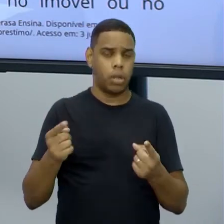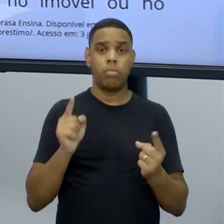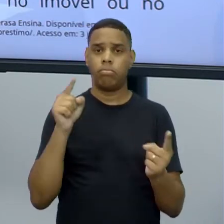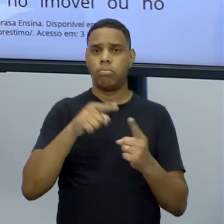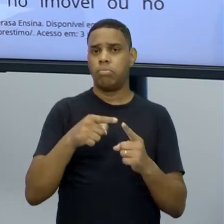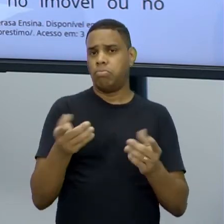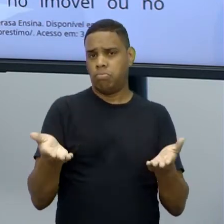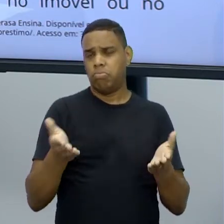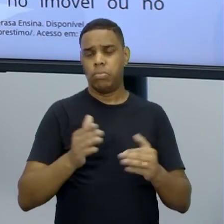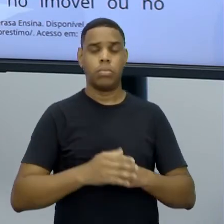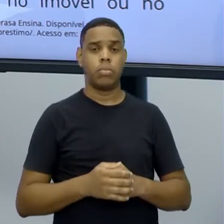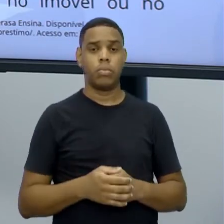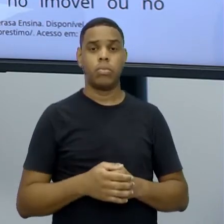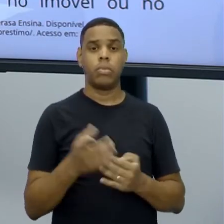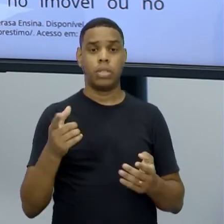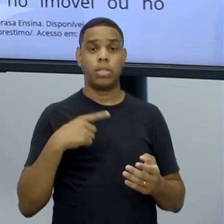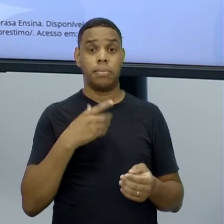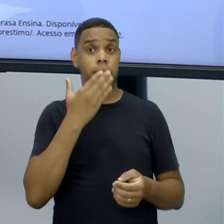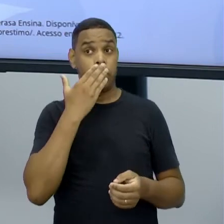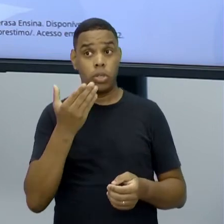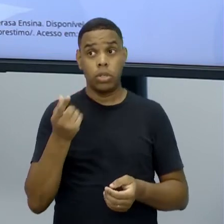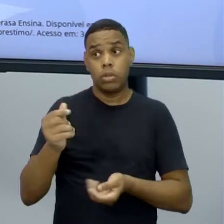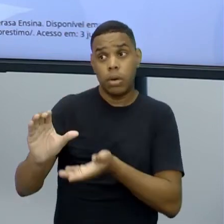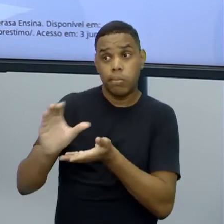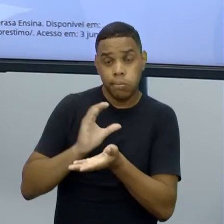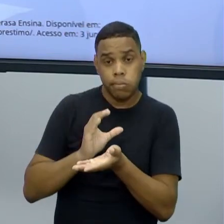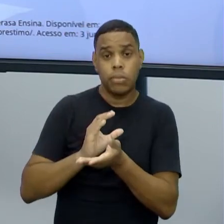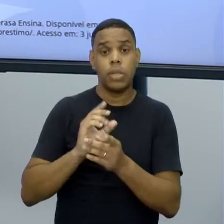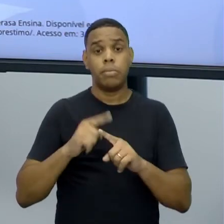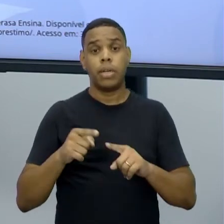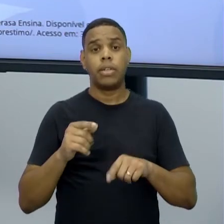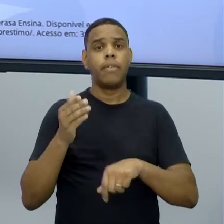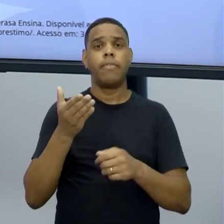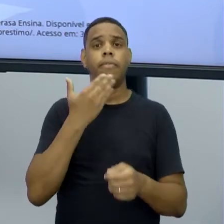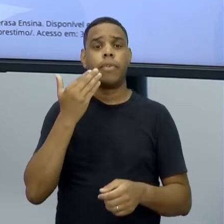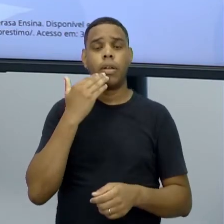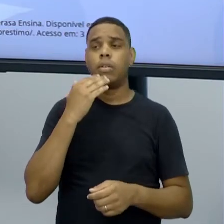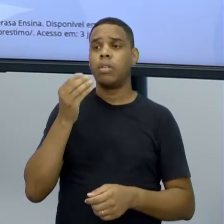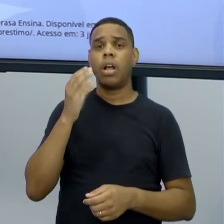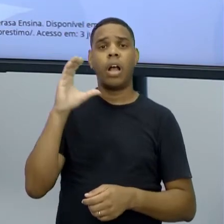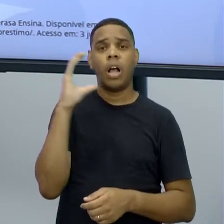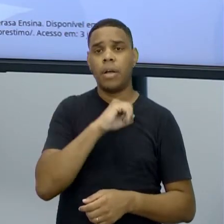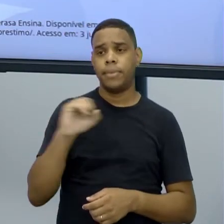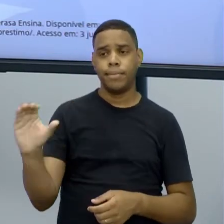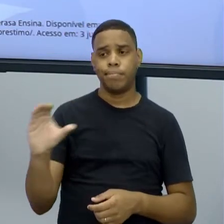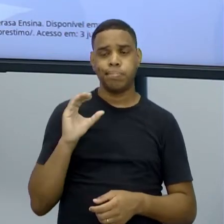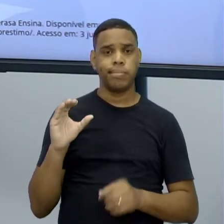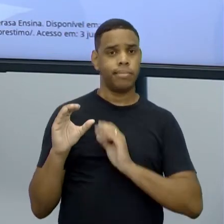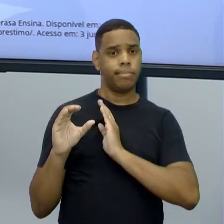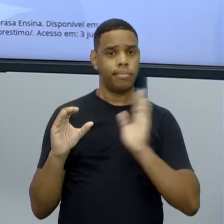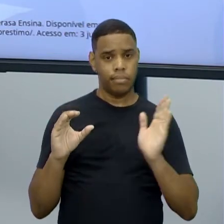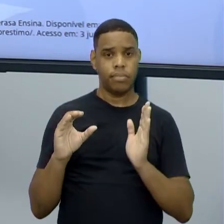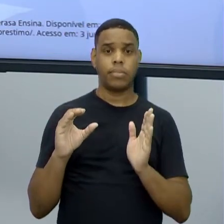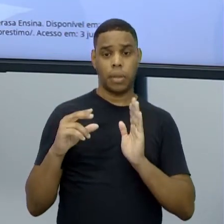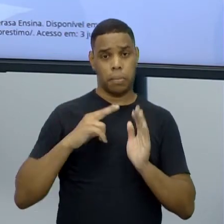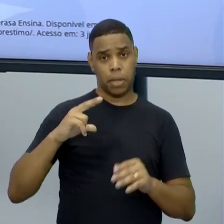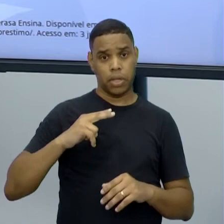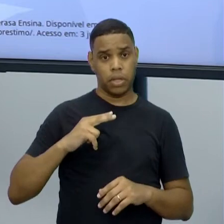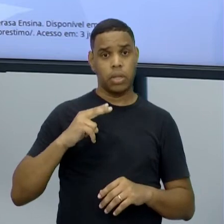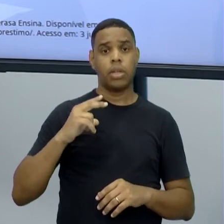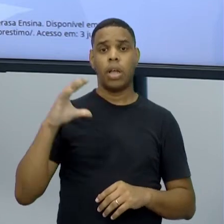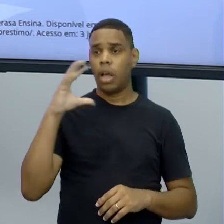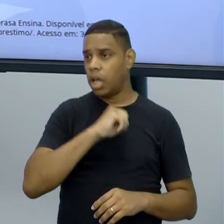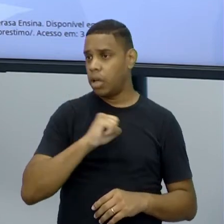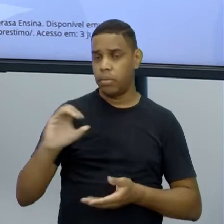de menos, quando a gente for pedir, né? Mas a praticidade, ela faz muita diferença aí. O empréstimo pessoal, ele é